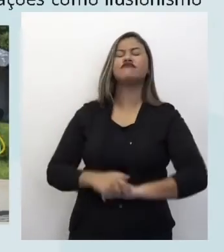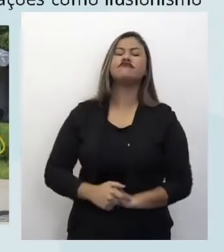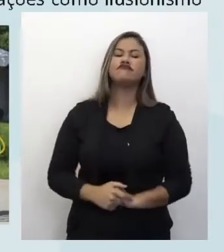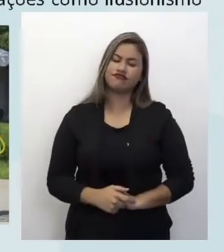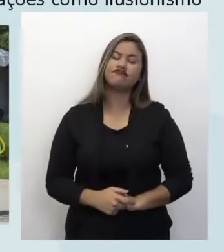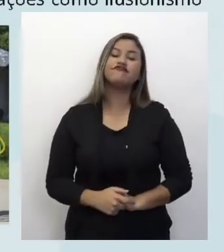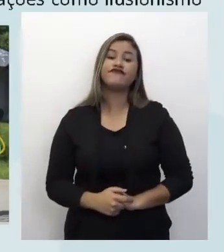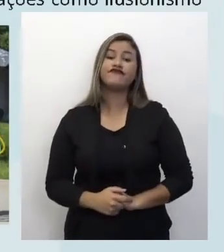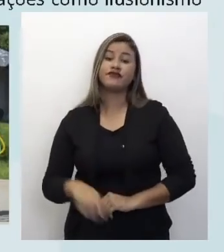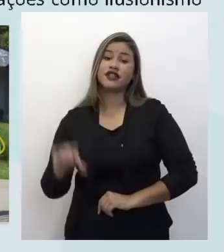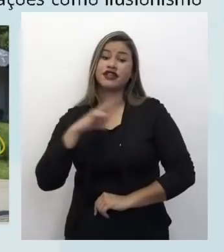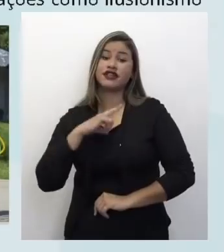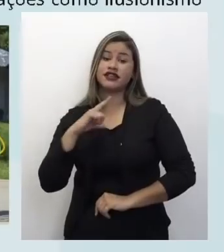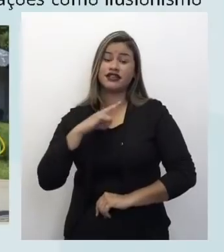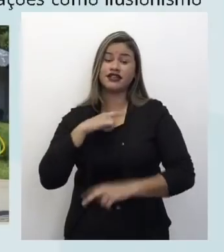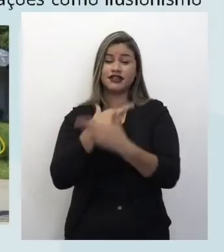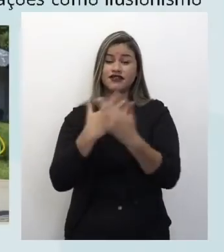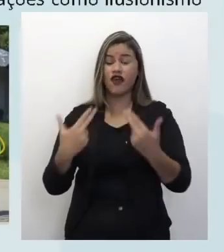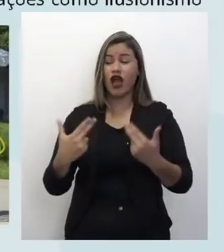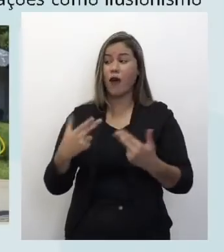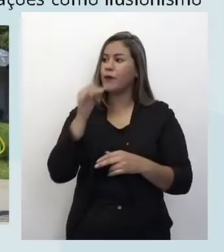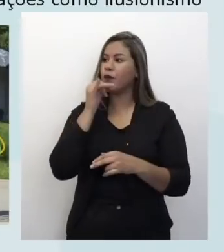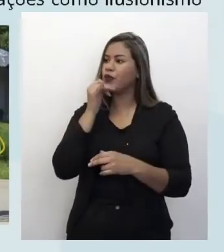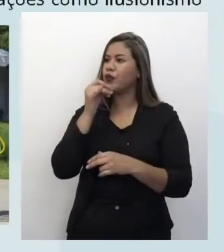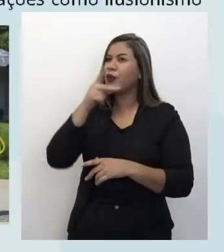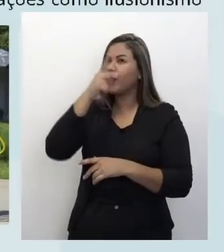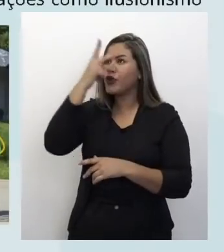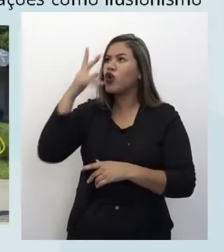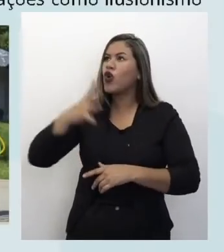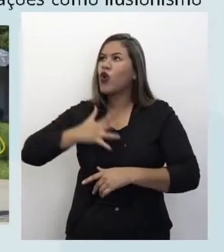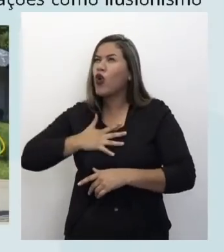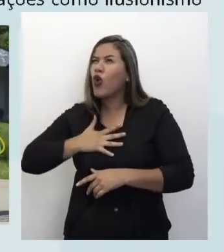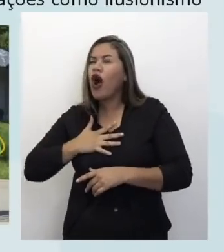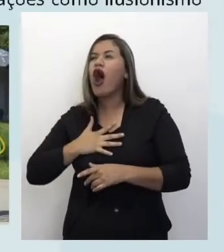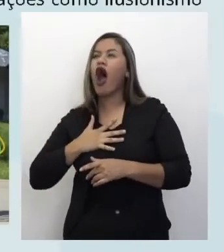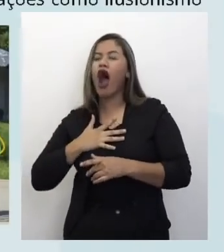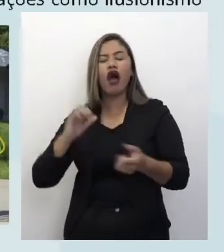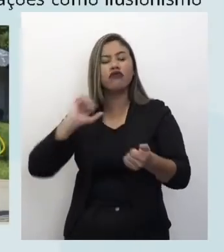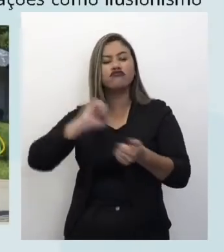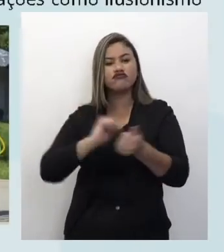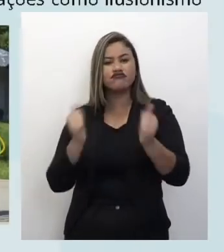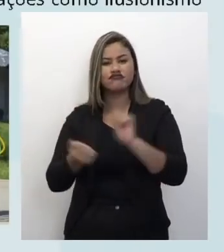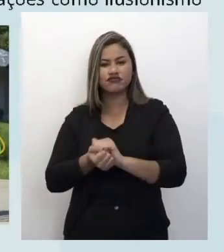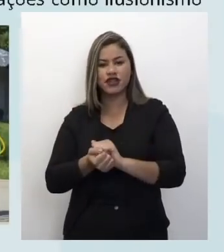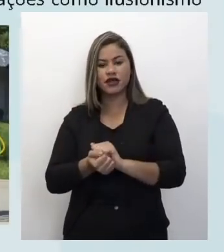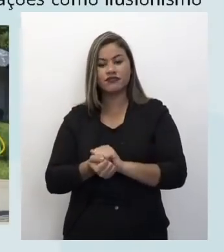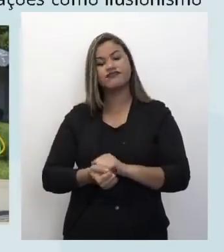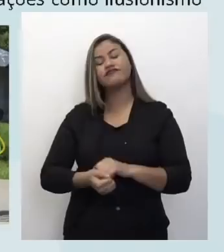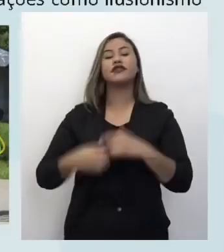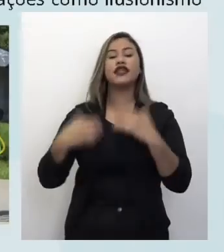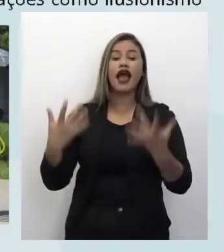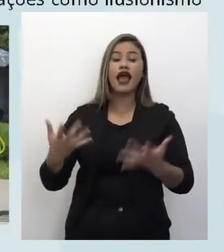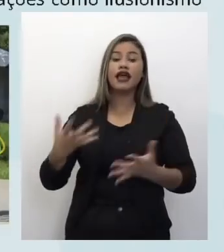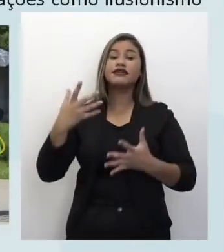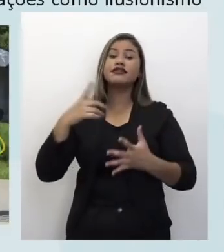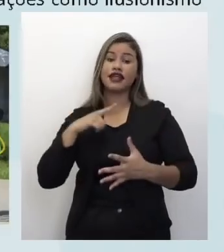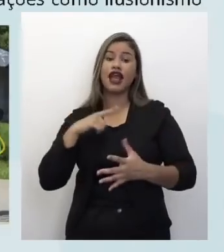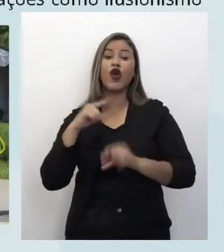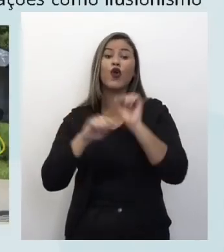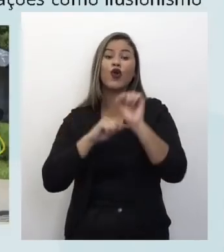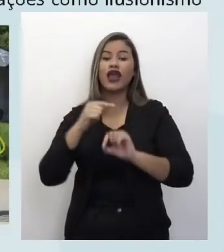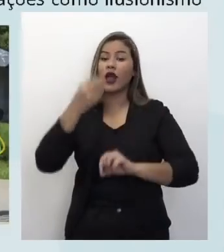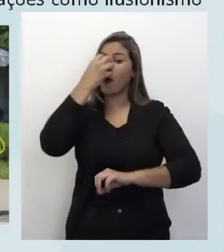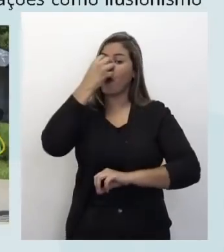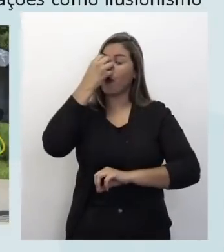de acordo com o gosto e interesse dos espectadores. Neste contexto, o palhaço ele ganhou um estilo diferente do personagem